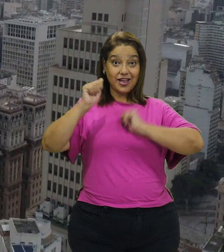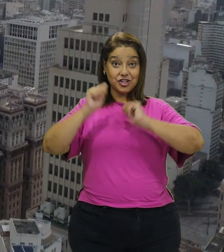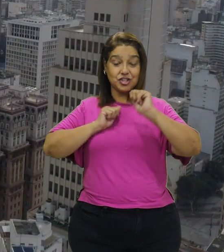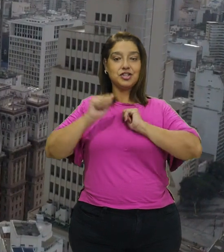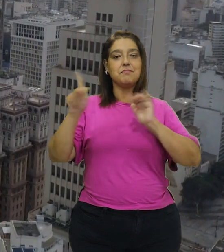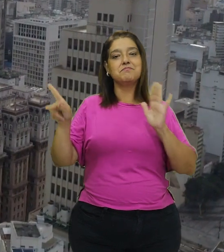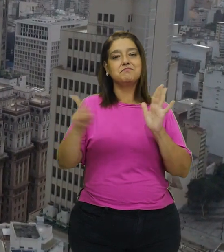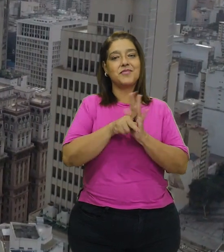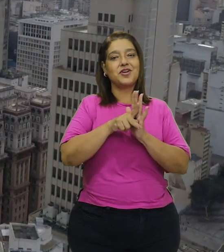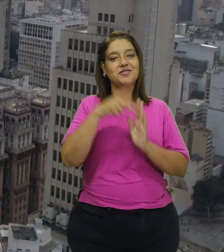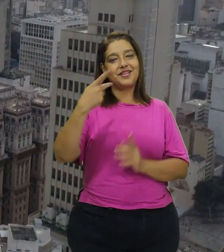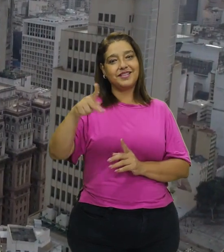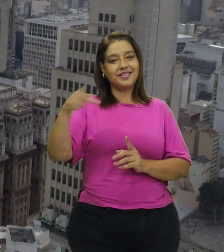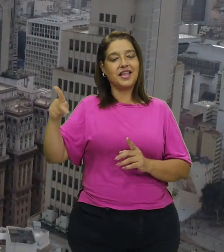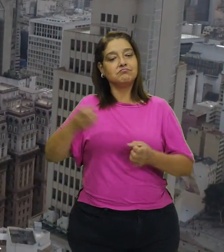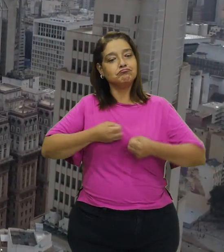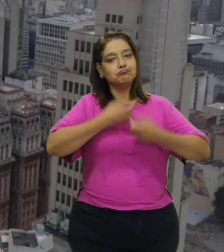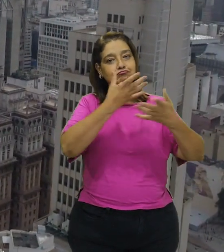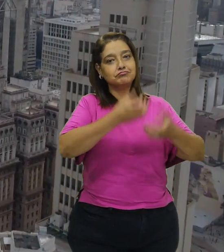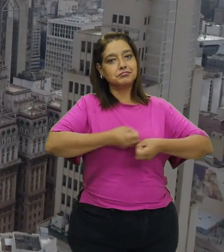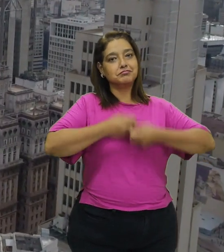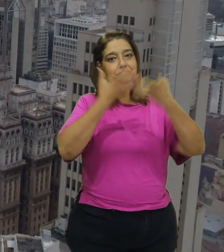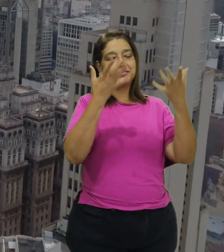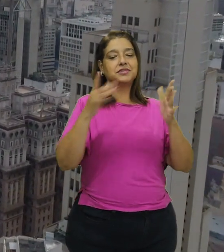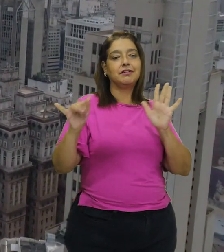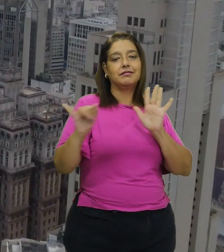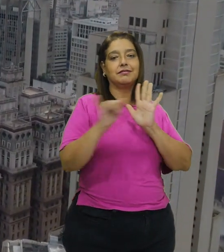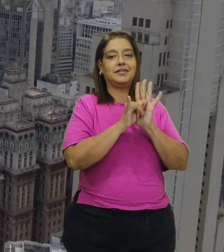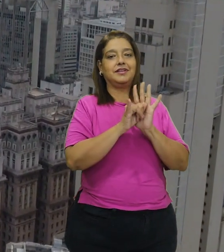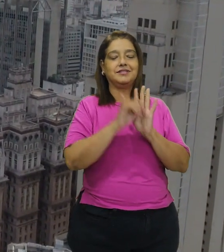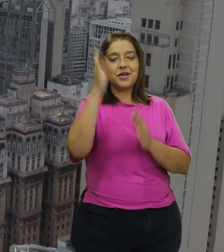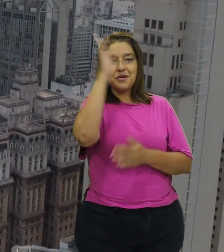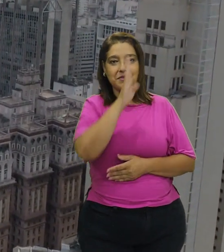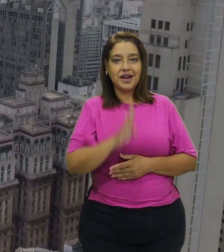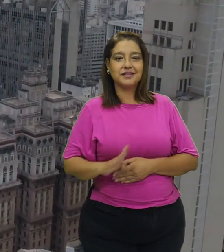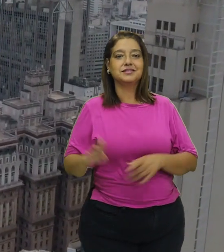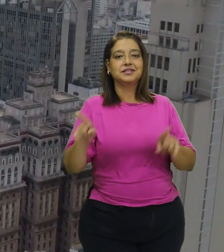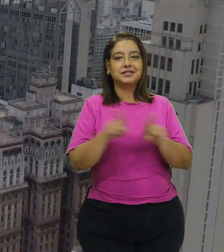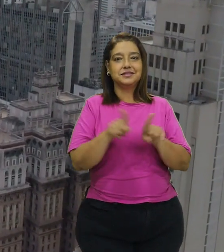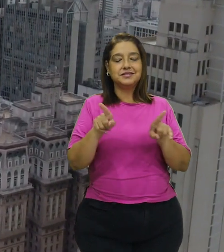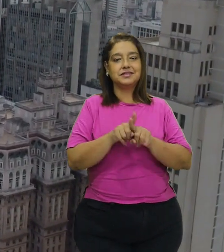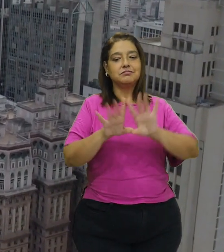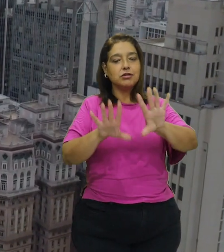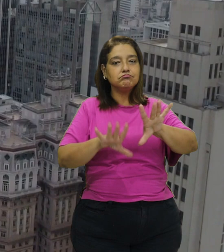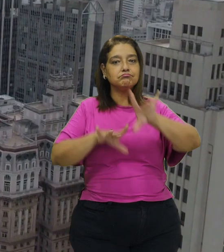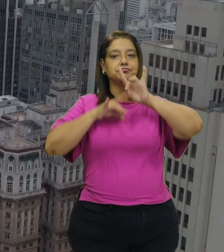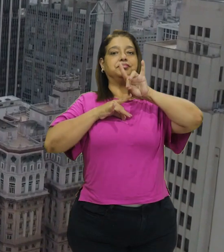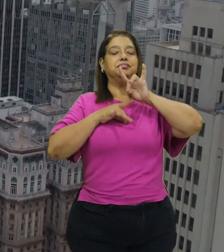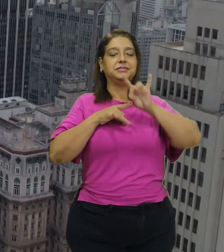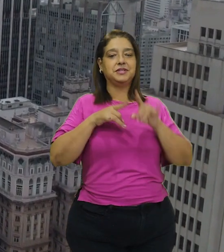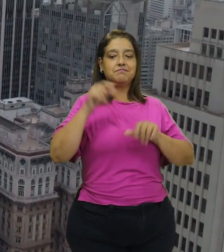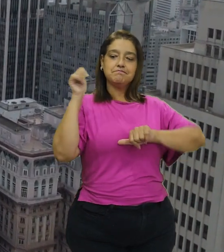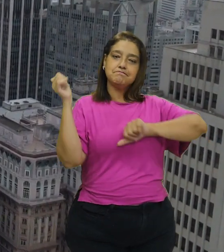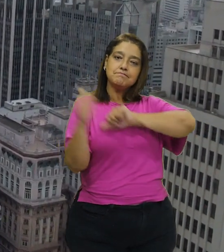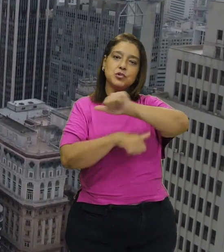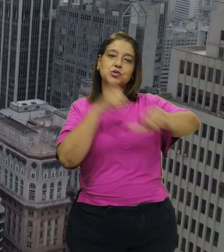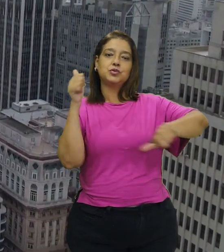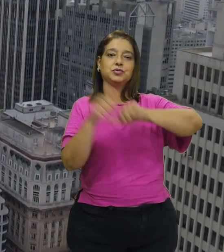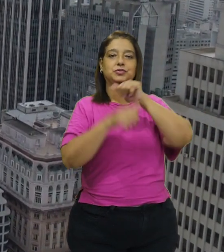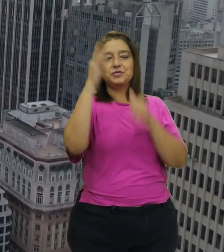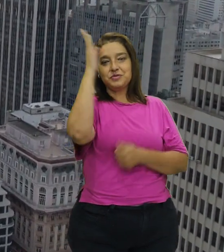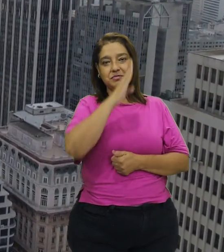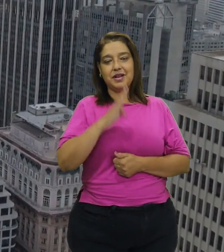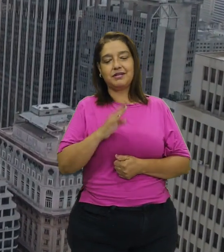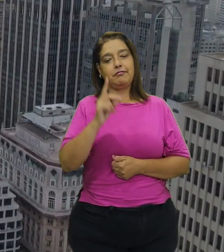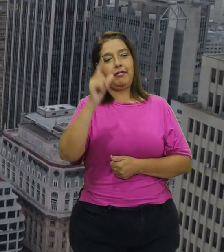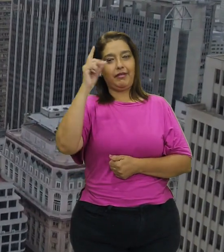queriam um estilo próprio que expressasse a identidade nacional e incorporasse as mudanças que o